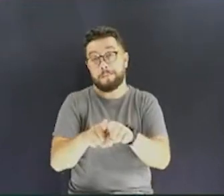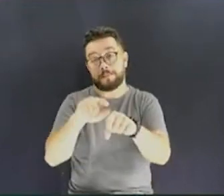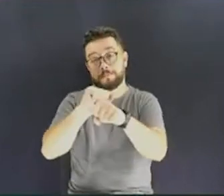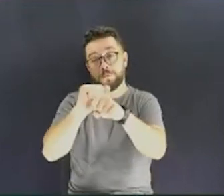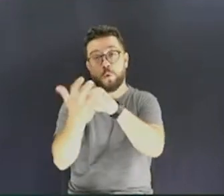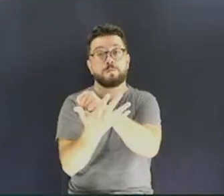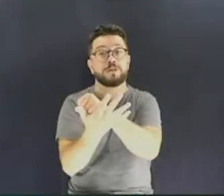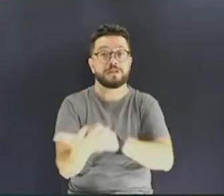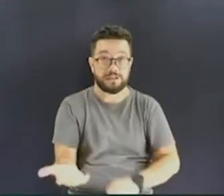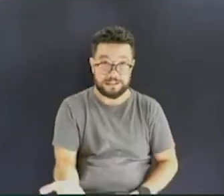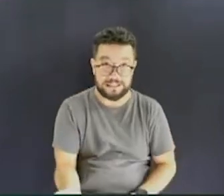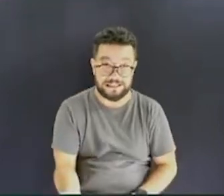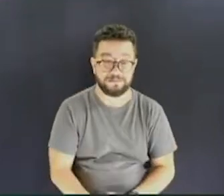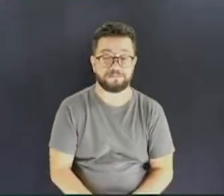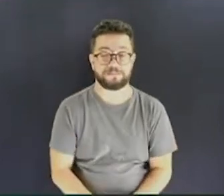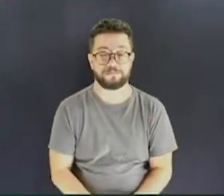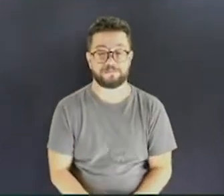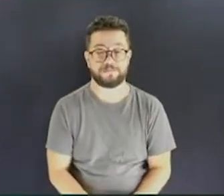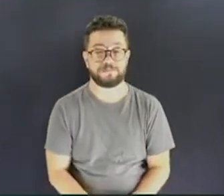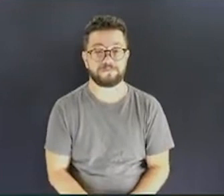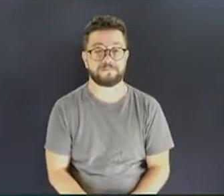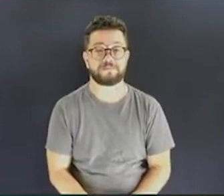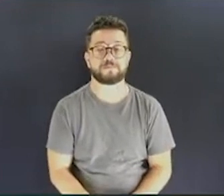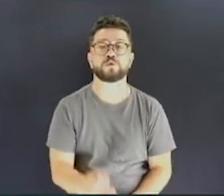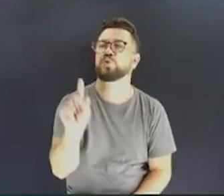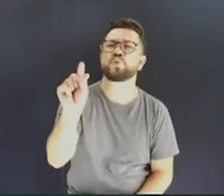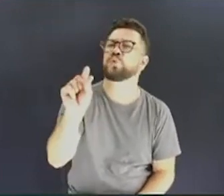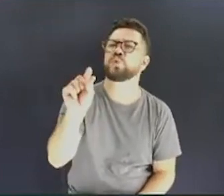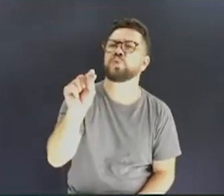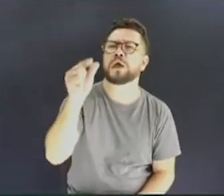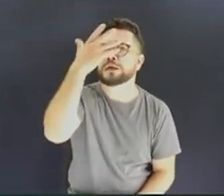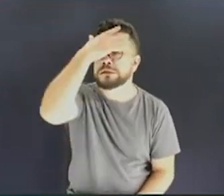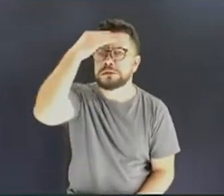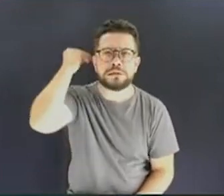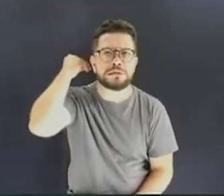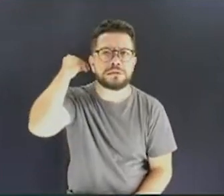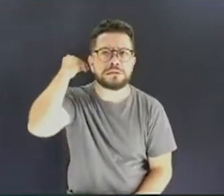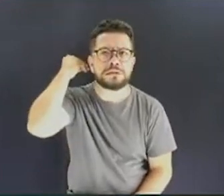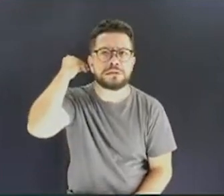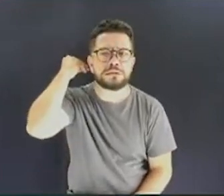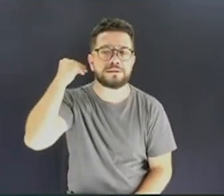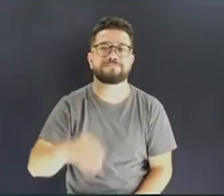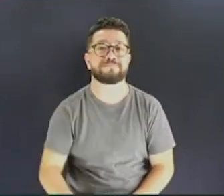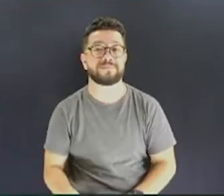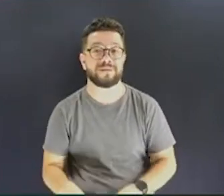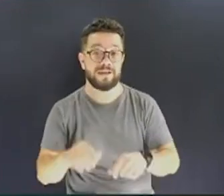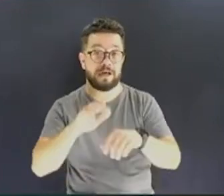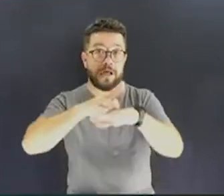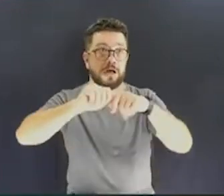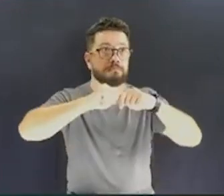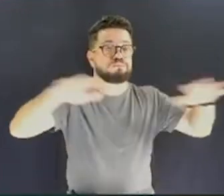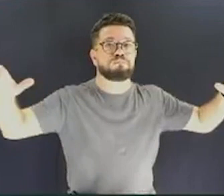esquece aqui no debate é que nós não estamos falando mais de pandemia, nós estamos falando de